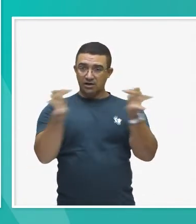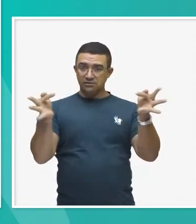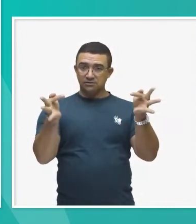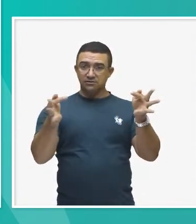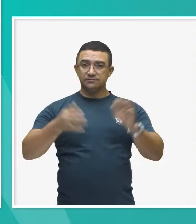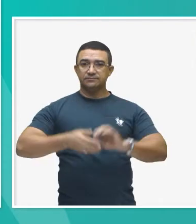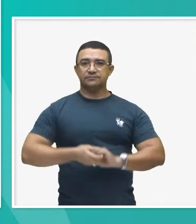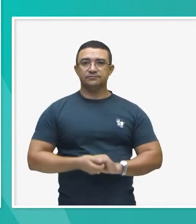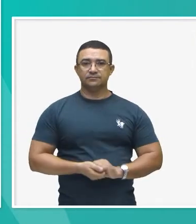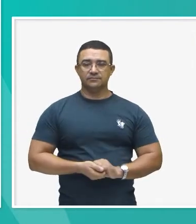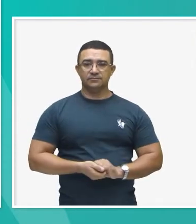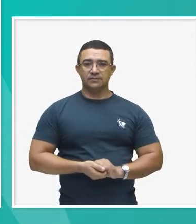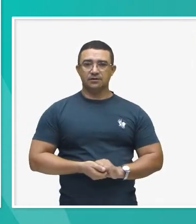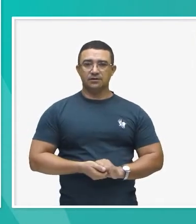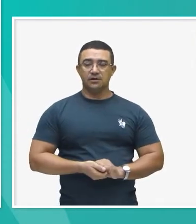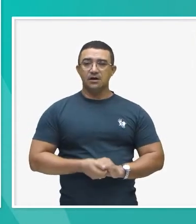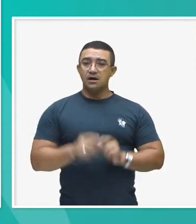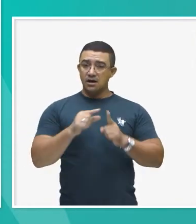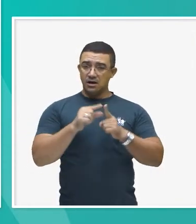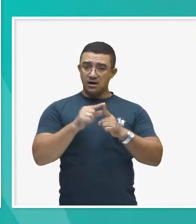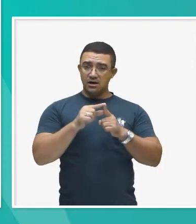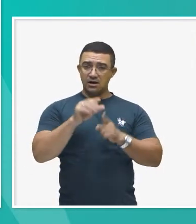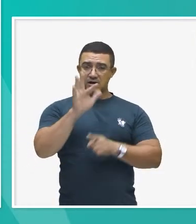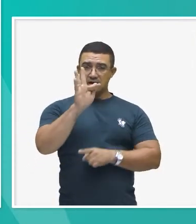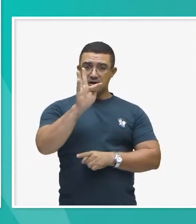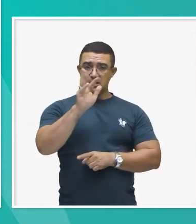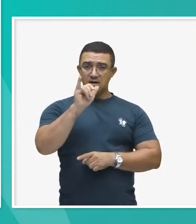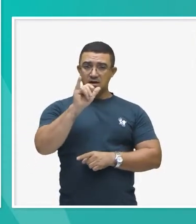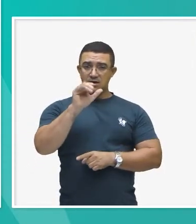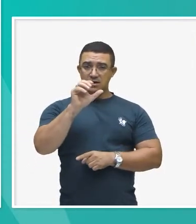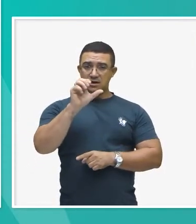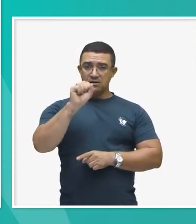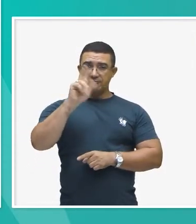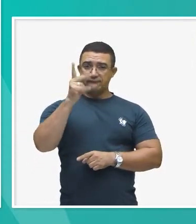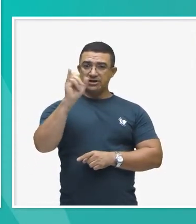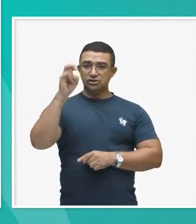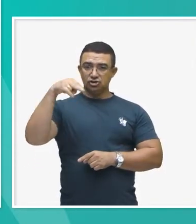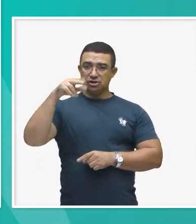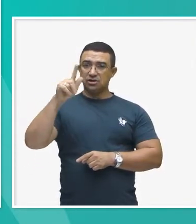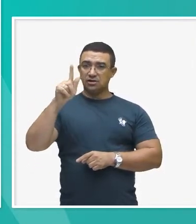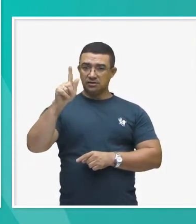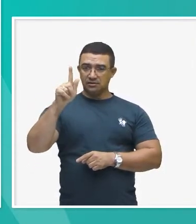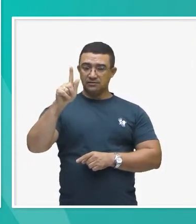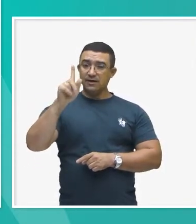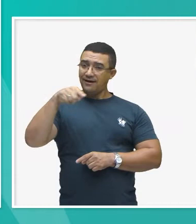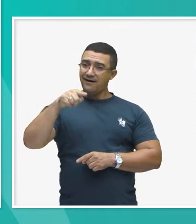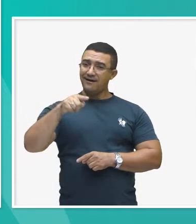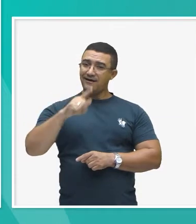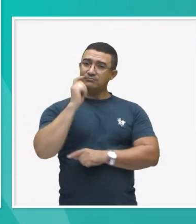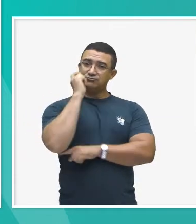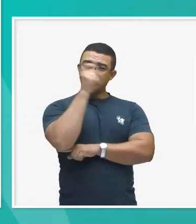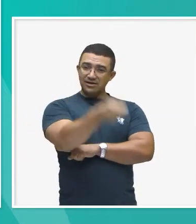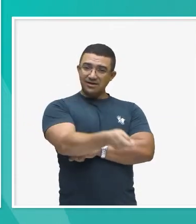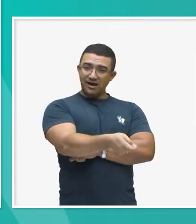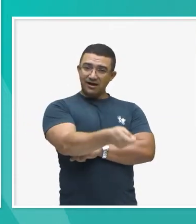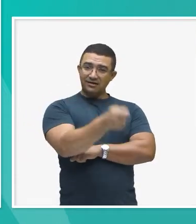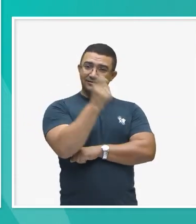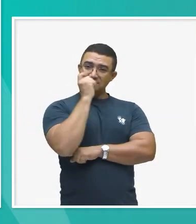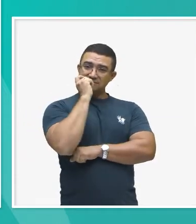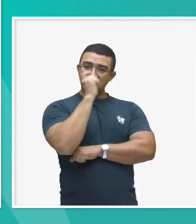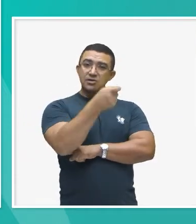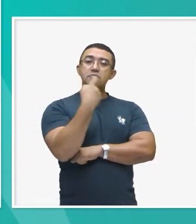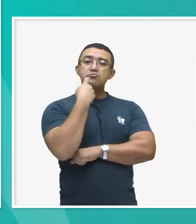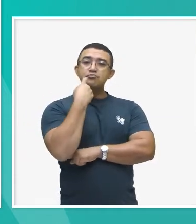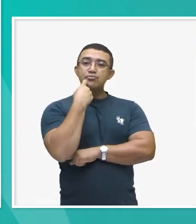Agora eu tenho para vocês a expressão fishing, né, que é muito conhecida aqui na nossa região, né? Fishing,